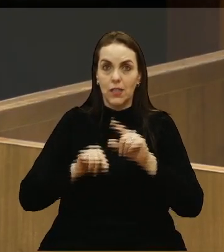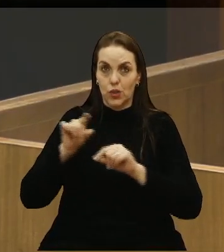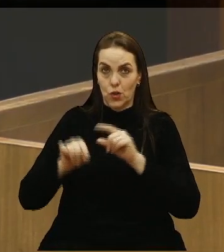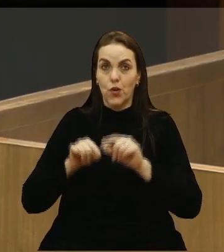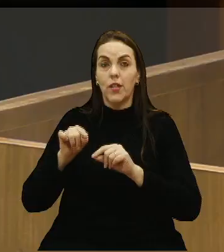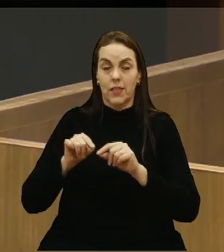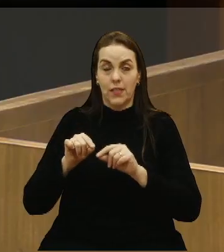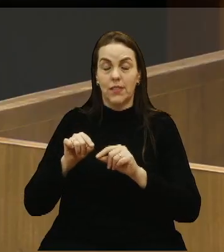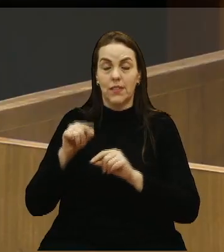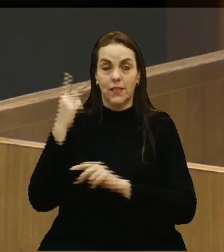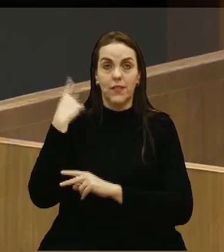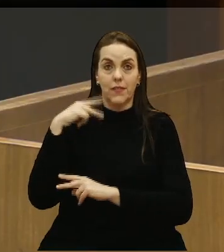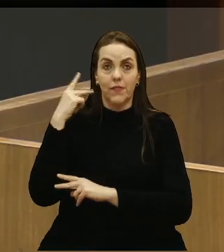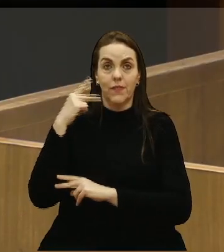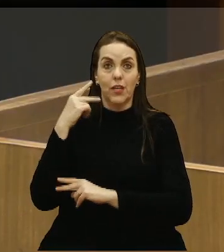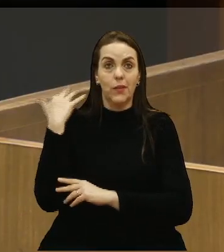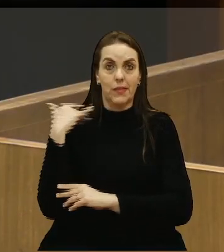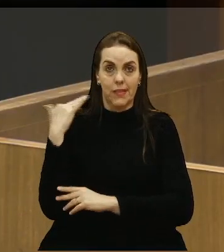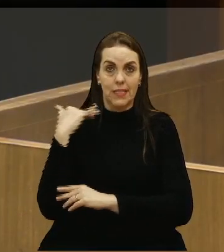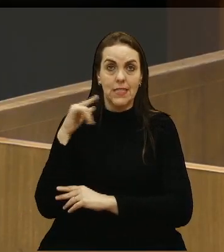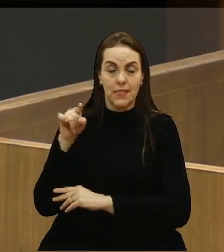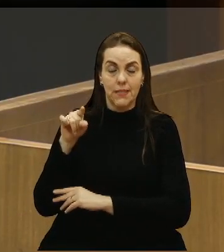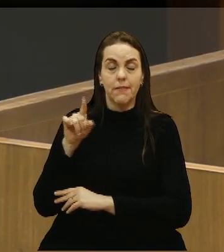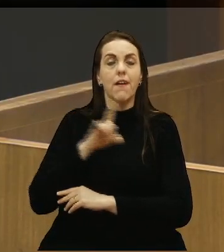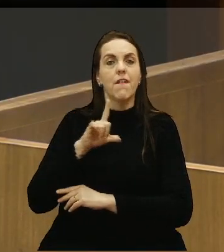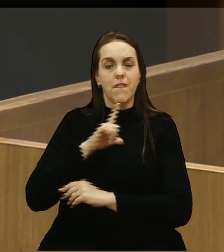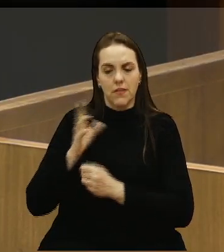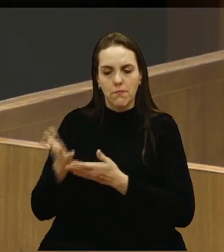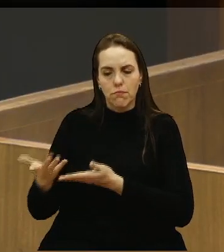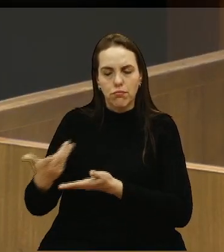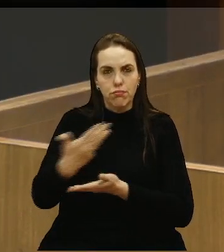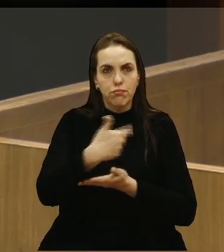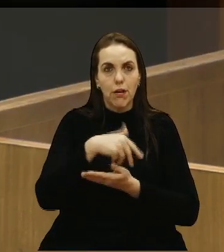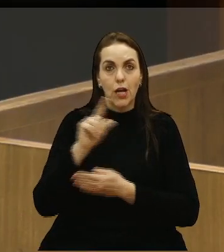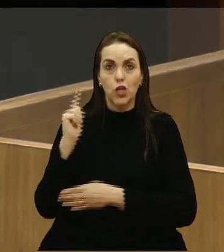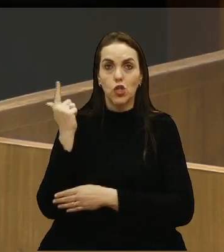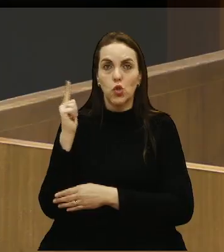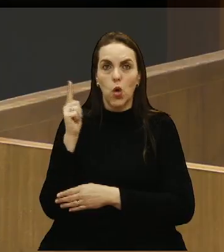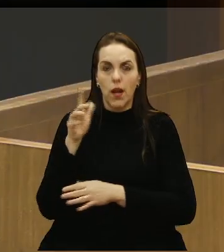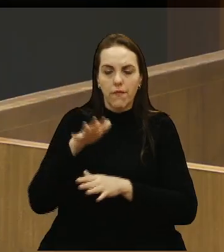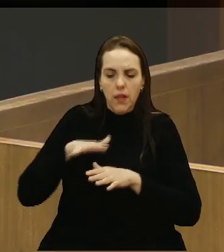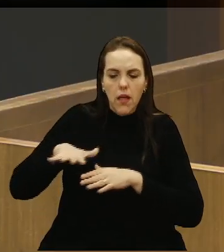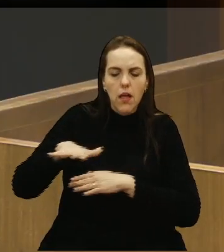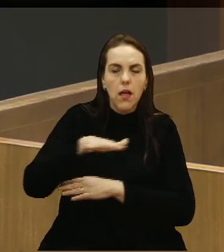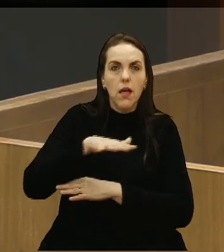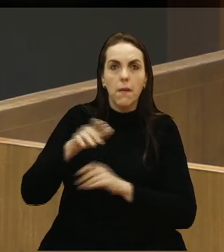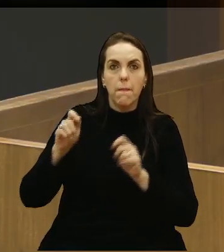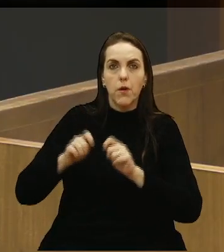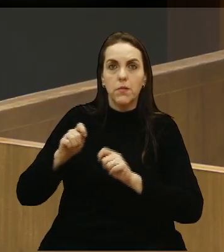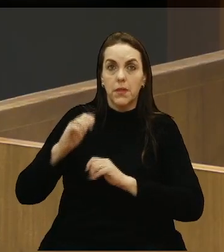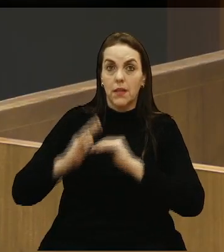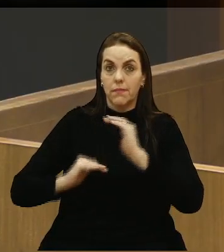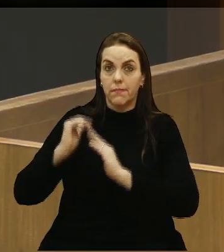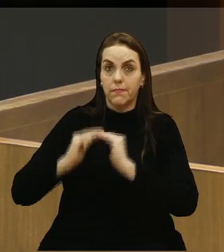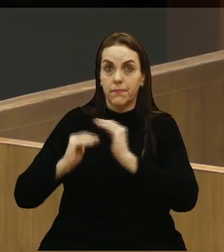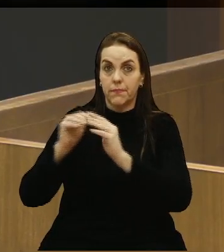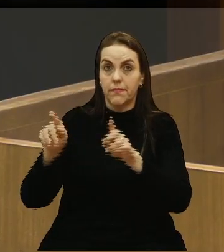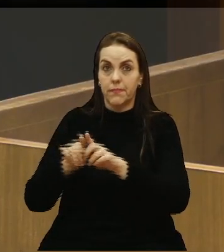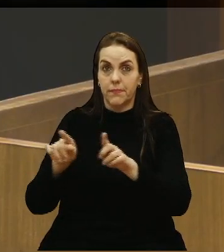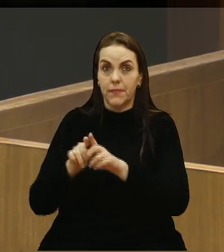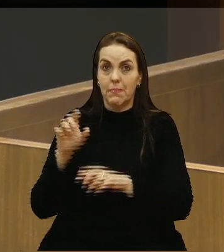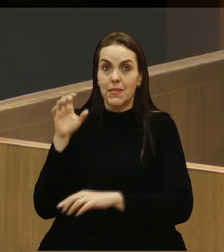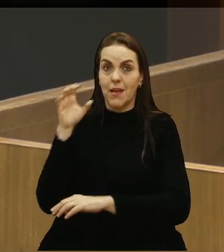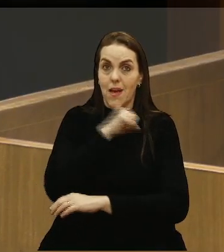Marques. Primeiro que foi feito um levantamento geográfico daquelas que possibilitariam uma construção também